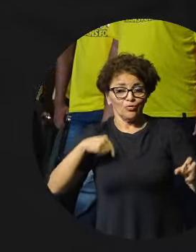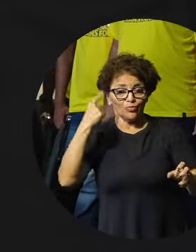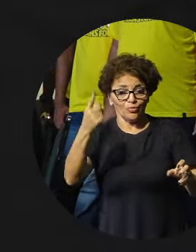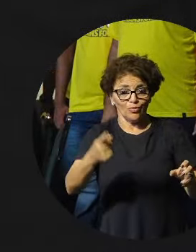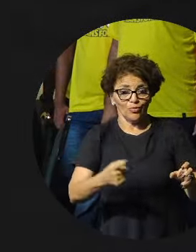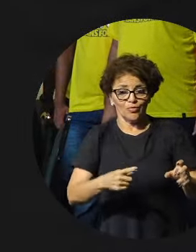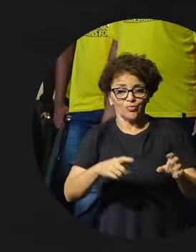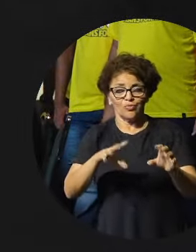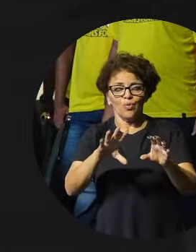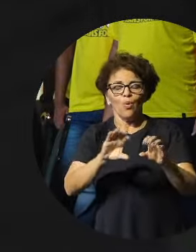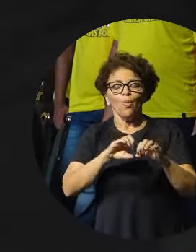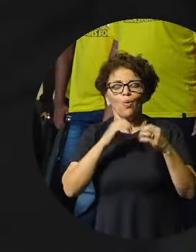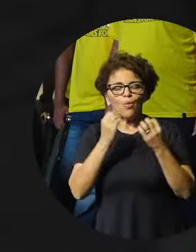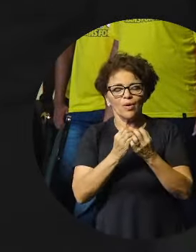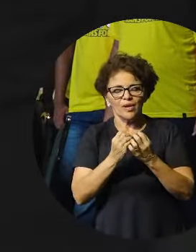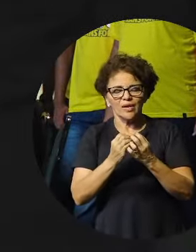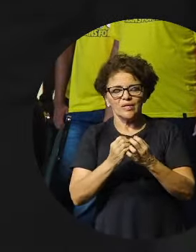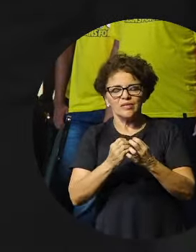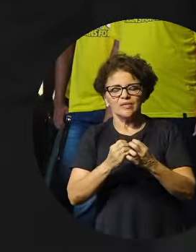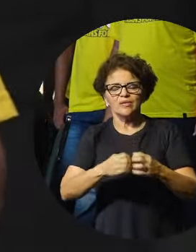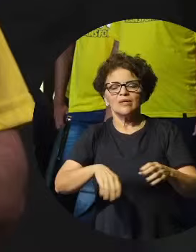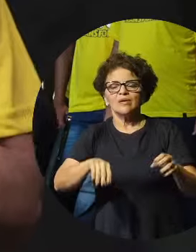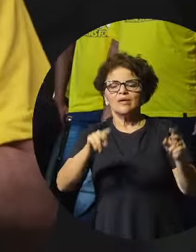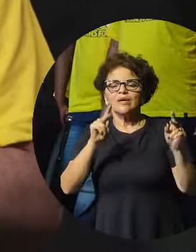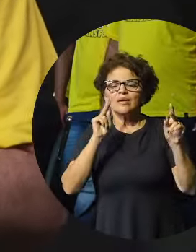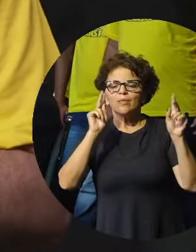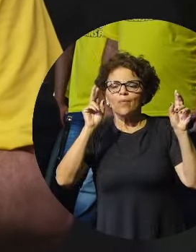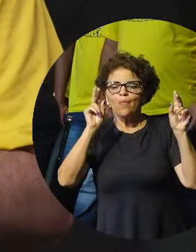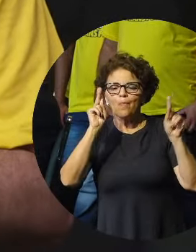que ama em ações? É o povo batista.